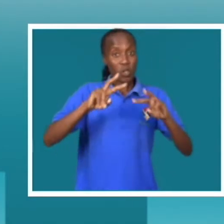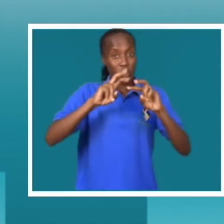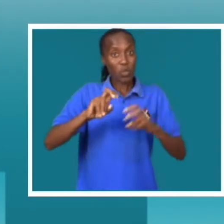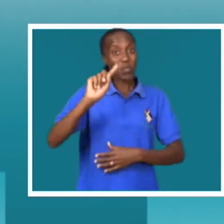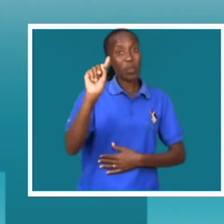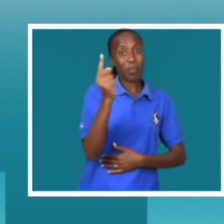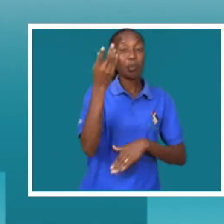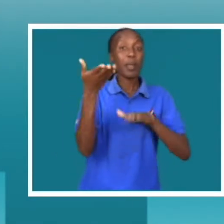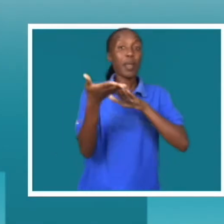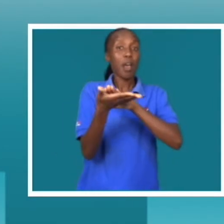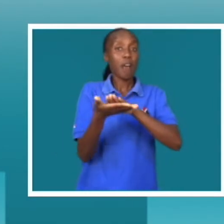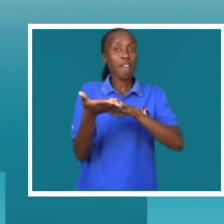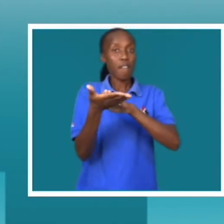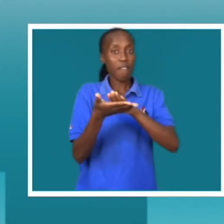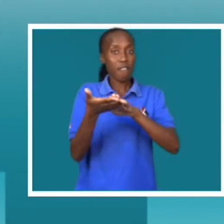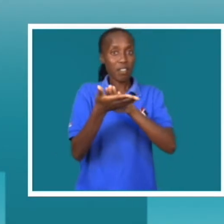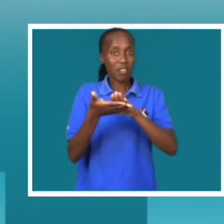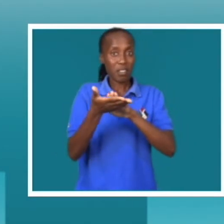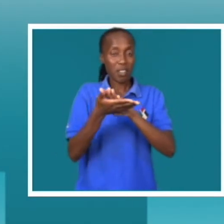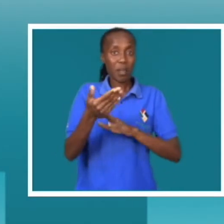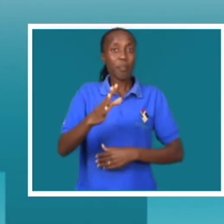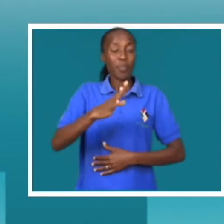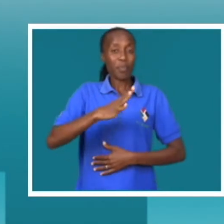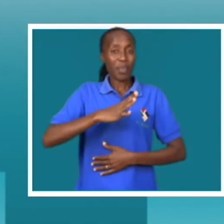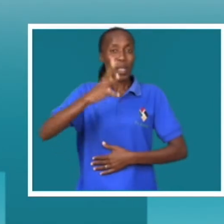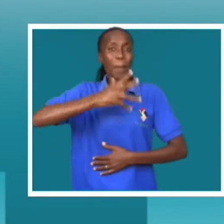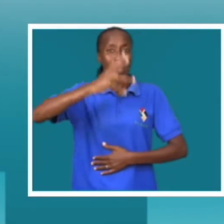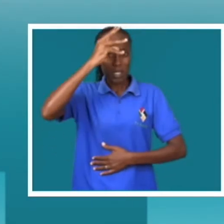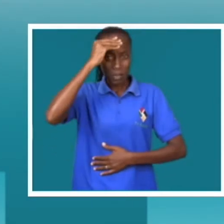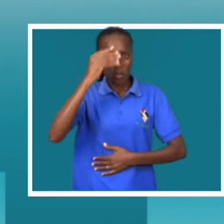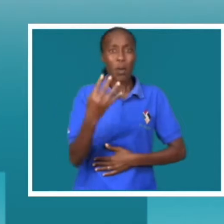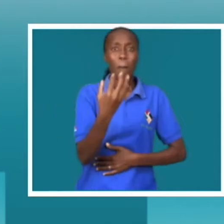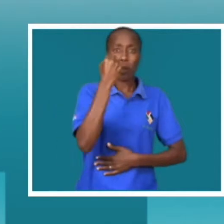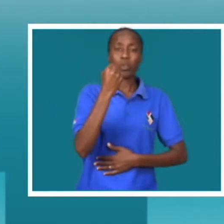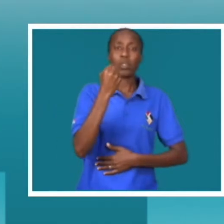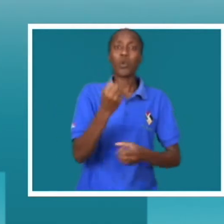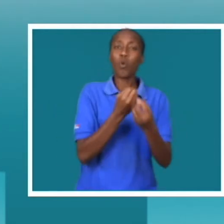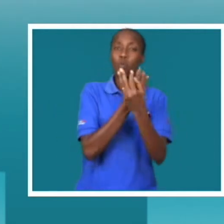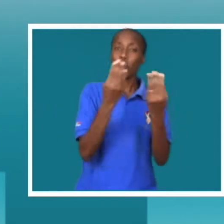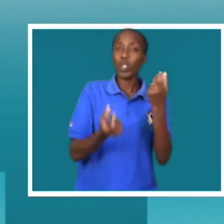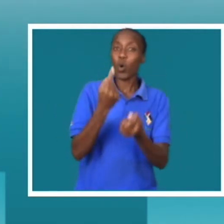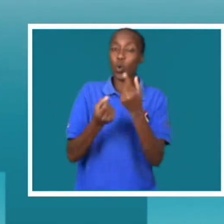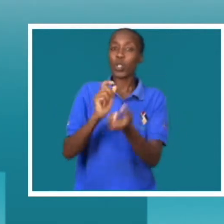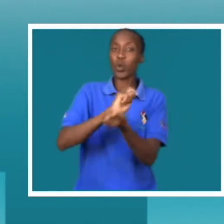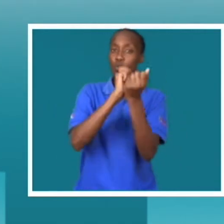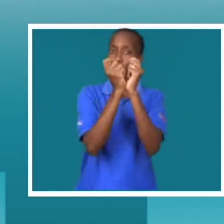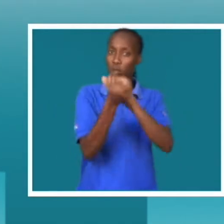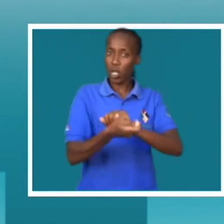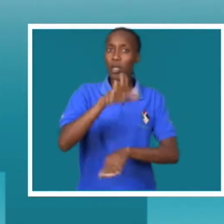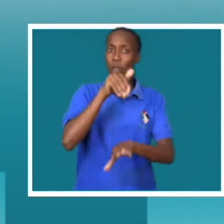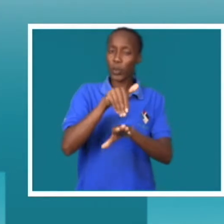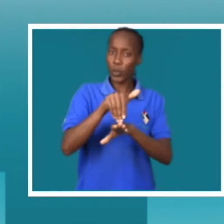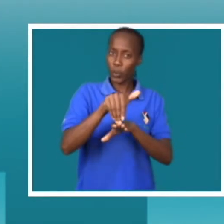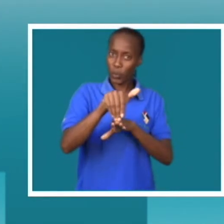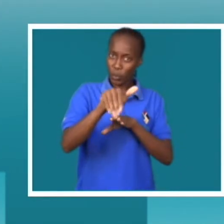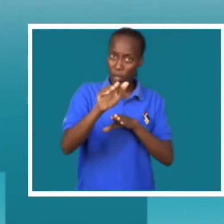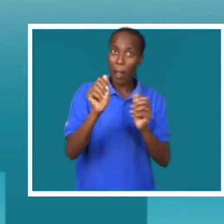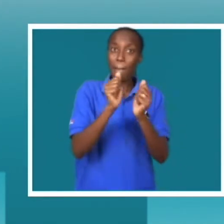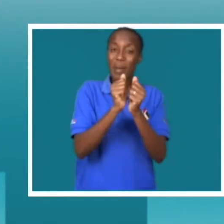foi uma primeira fase e que há uma percepção que muita coisa pode até mudar.